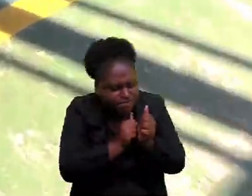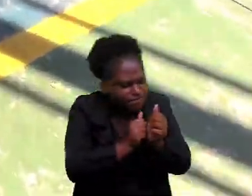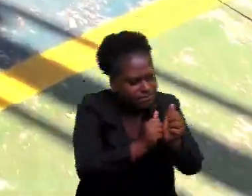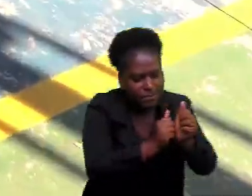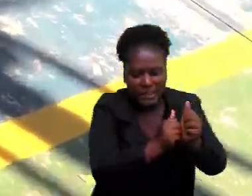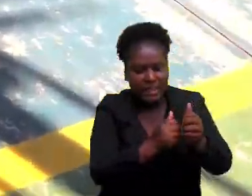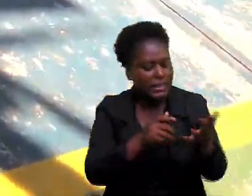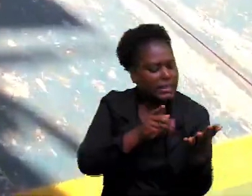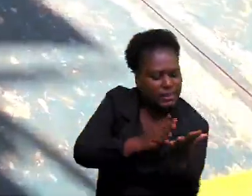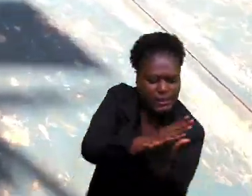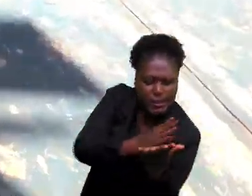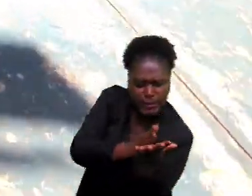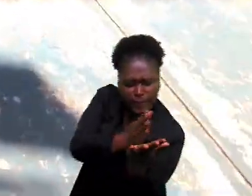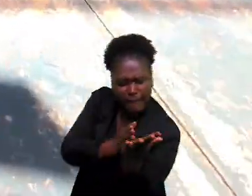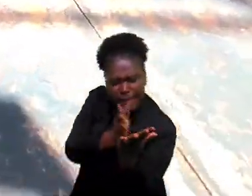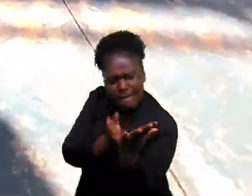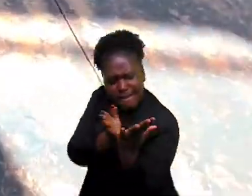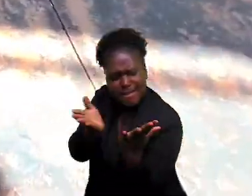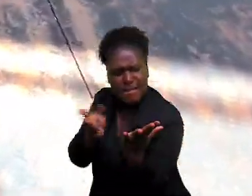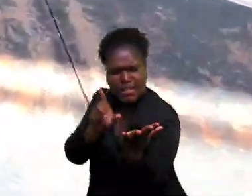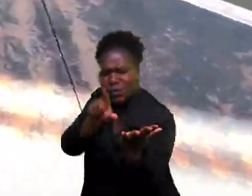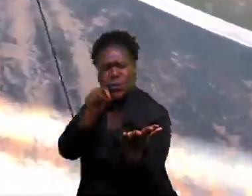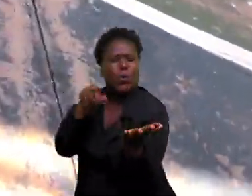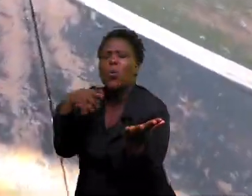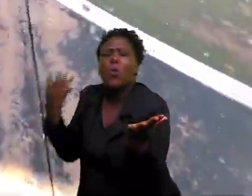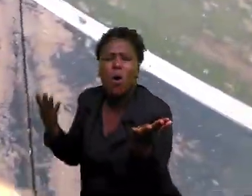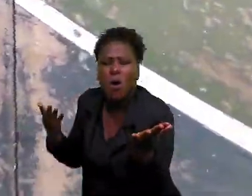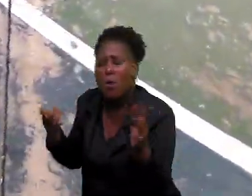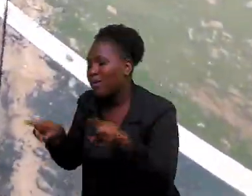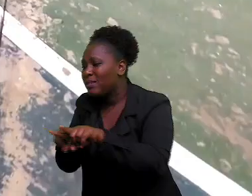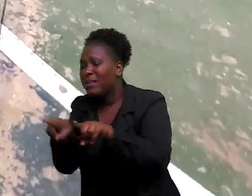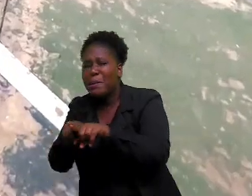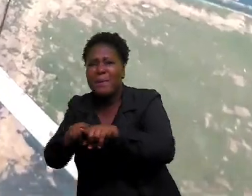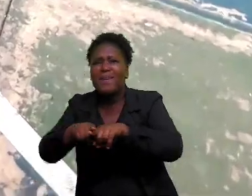a dor e